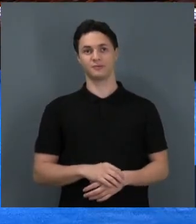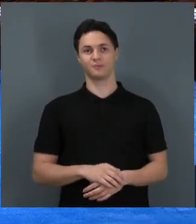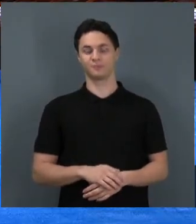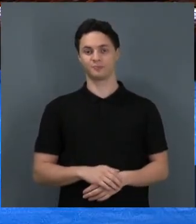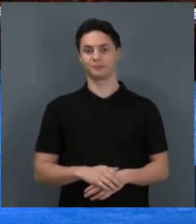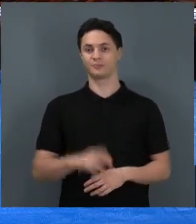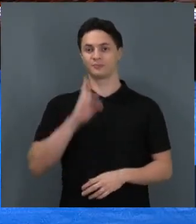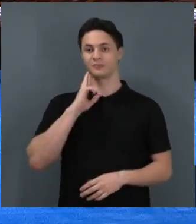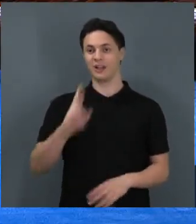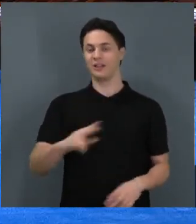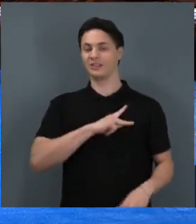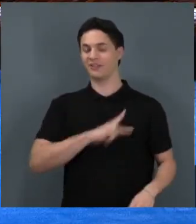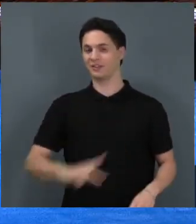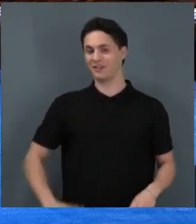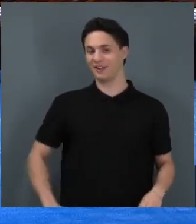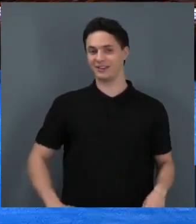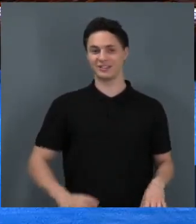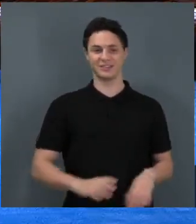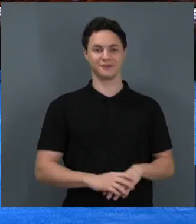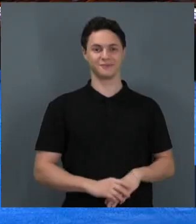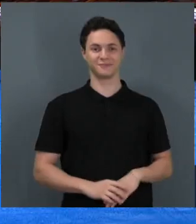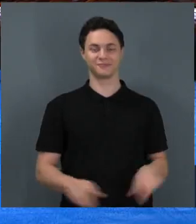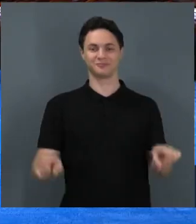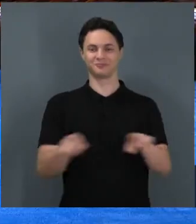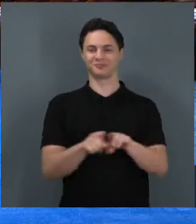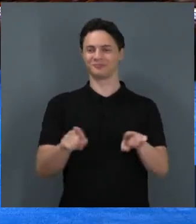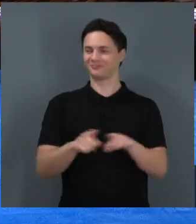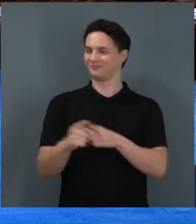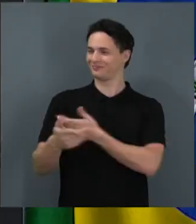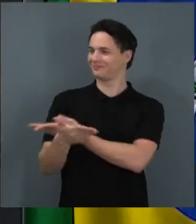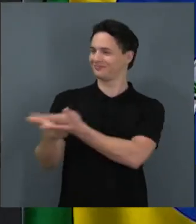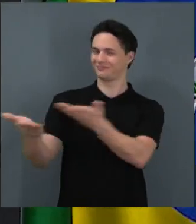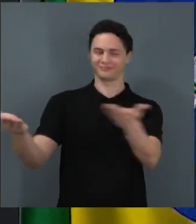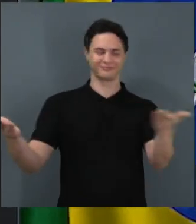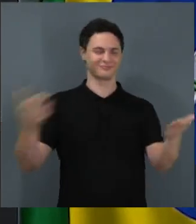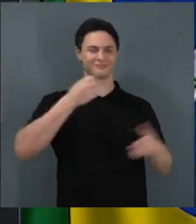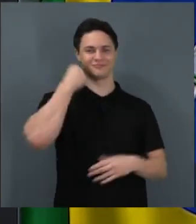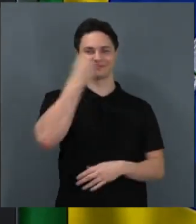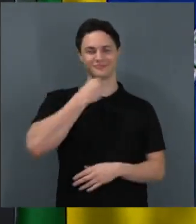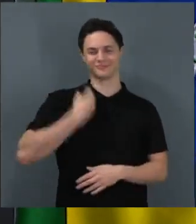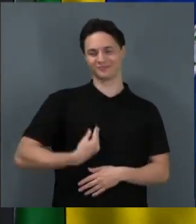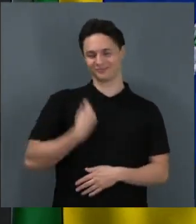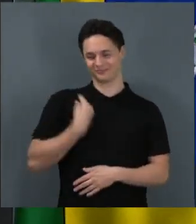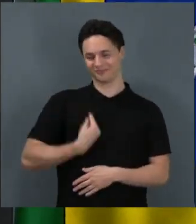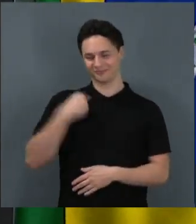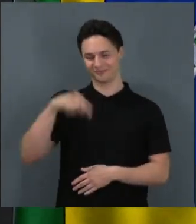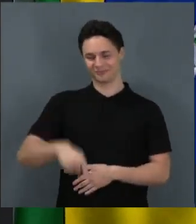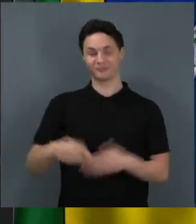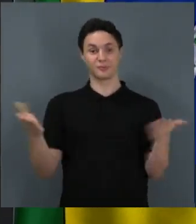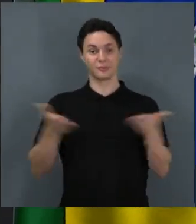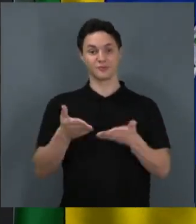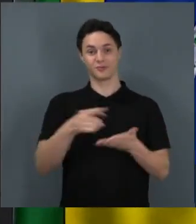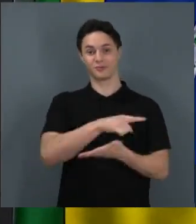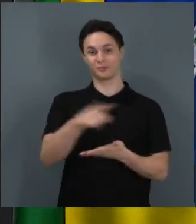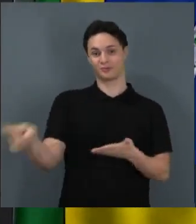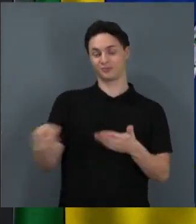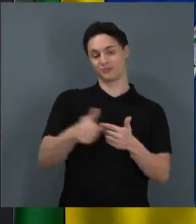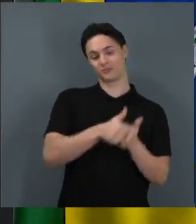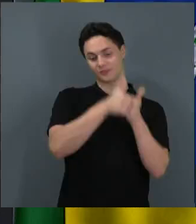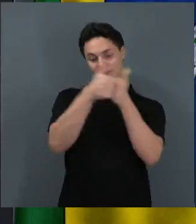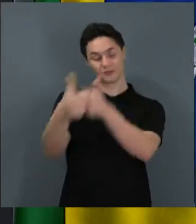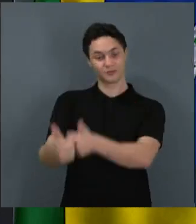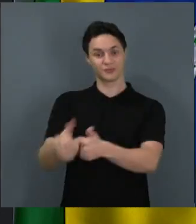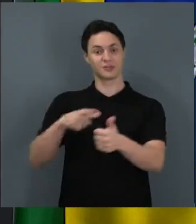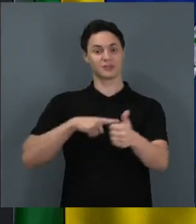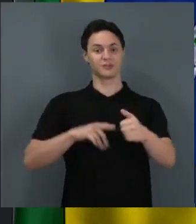Senhor presidente, companheiros, amigos senadores que aqui estão presentes, aqueles que nos acompanham pela